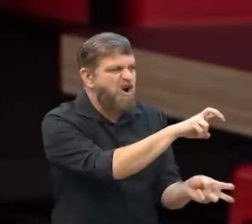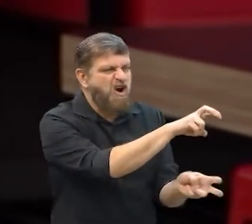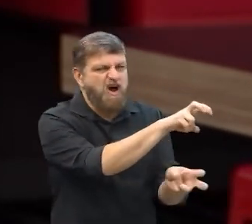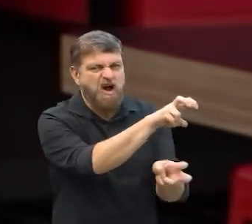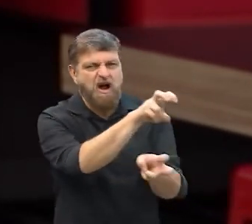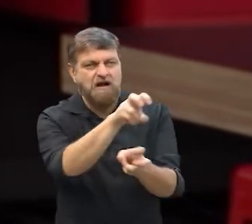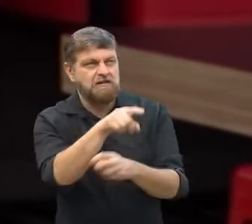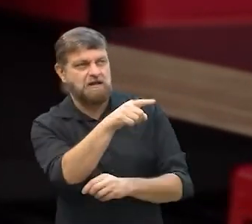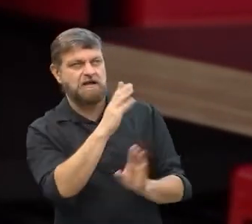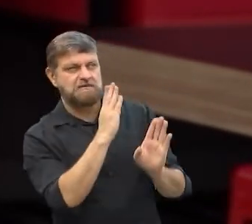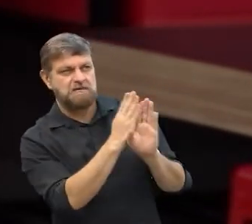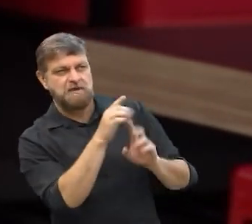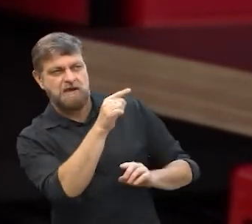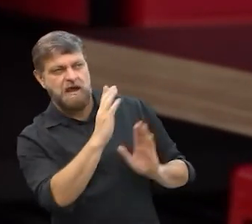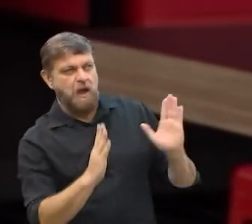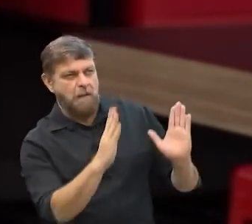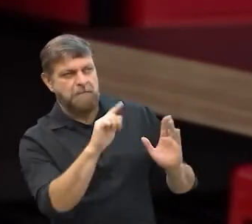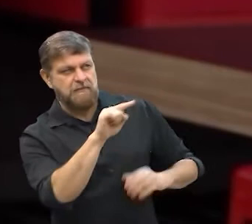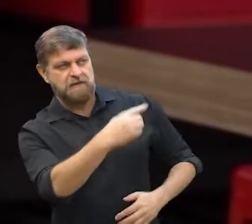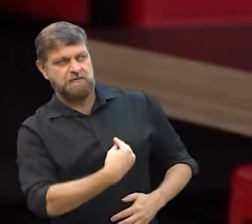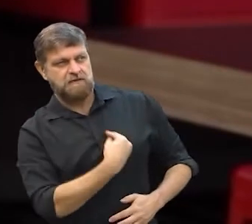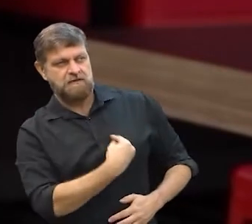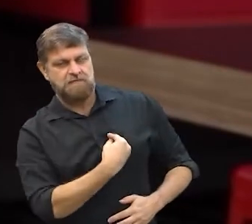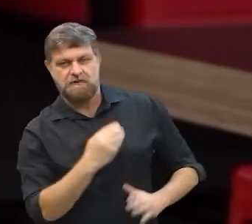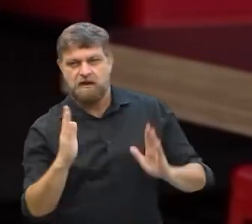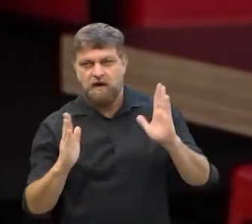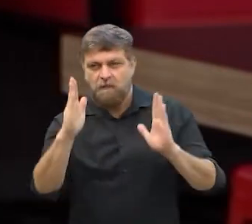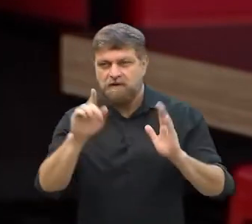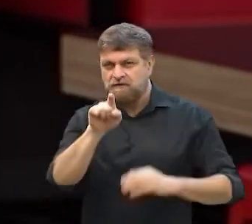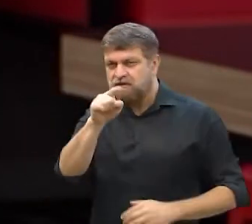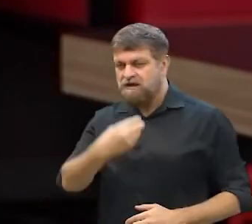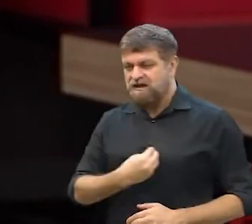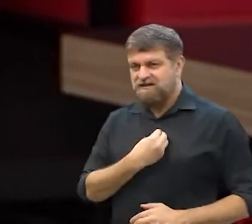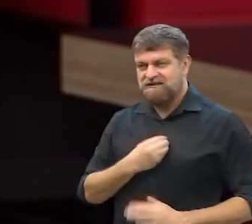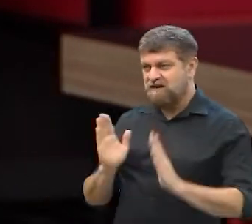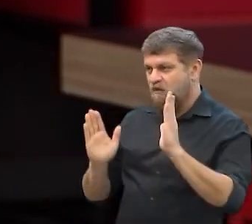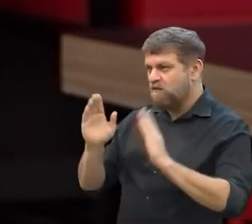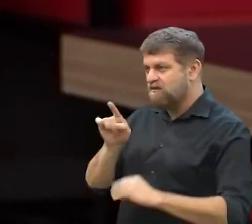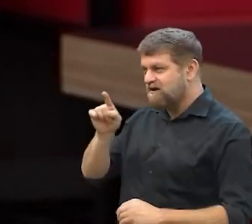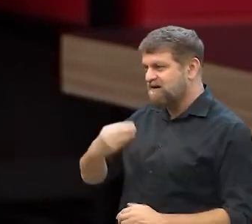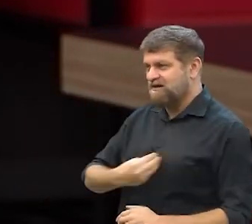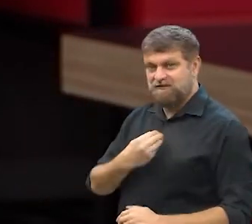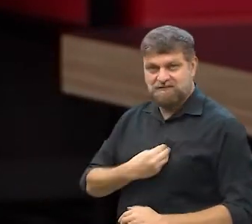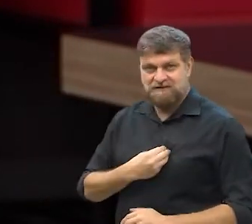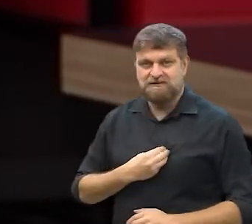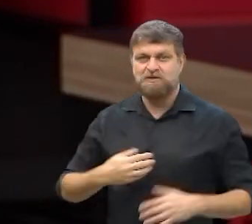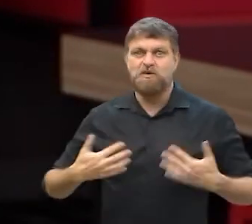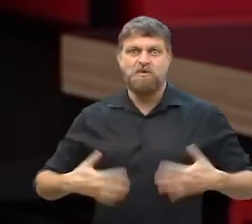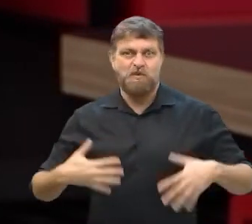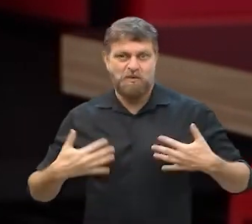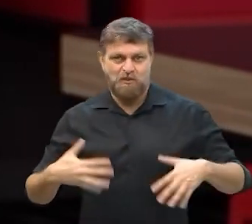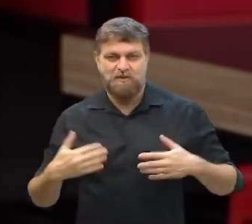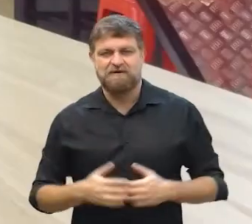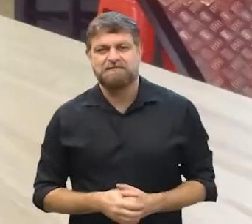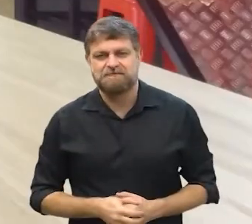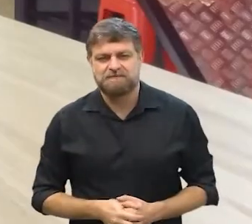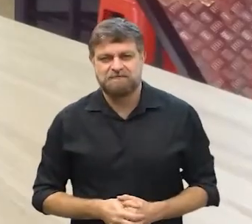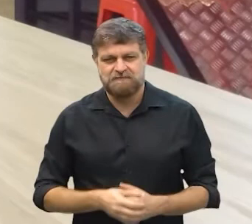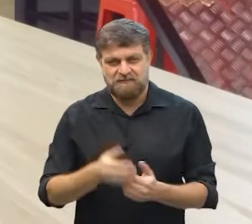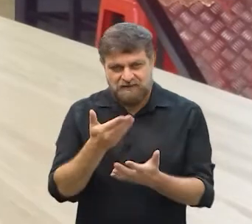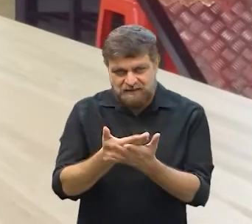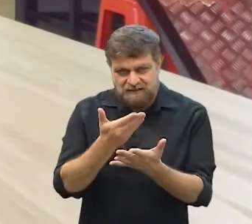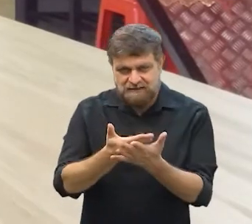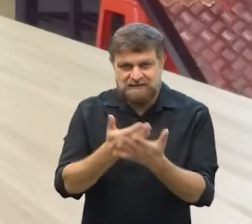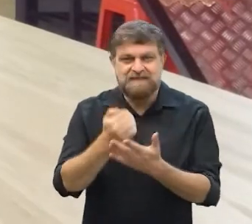dinossauros, identificar o período que eles viveram. É muito interessante, realmente mexe com todo mundo. Aula de